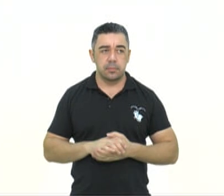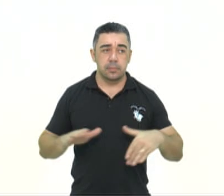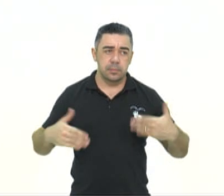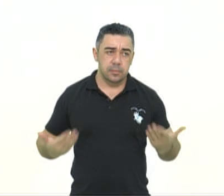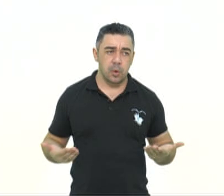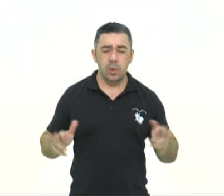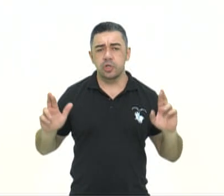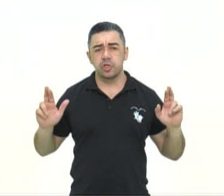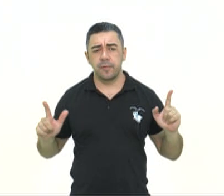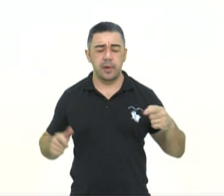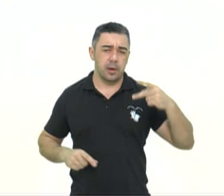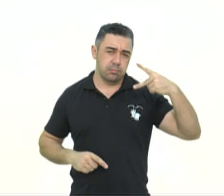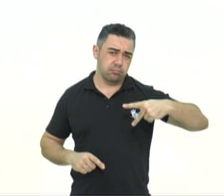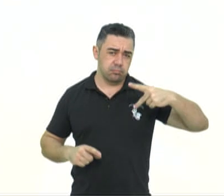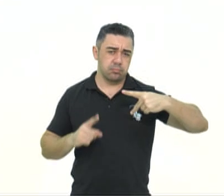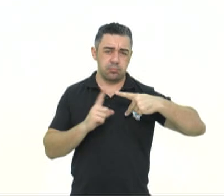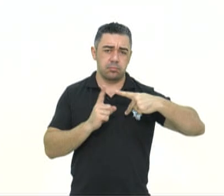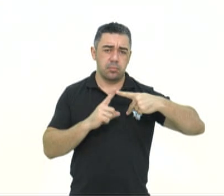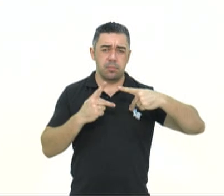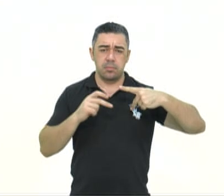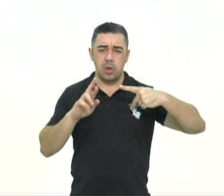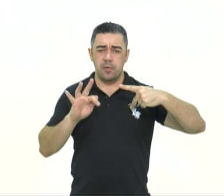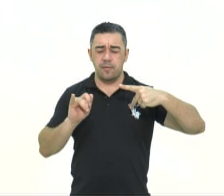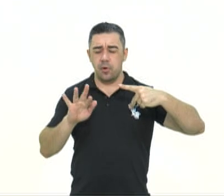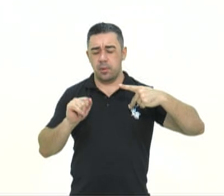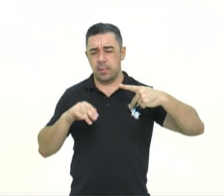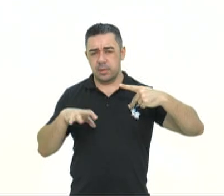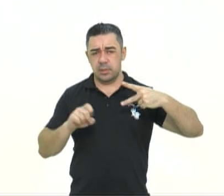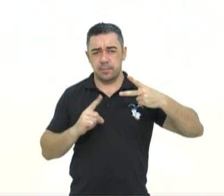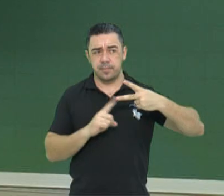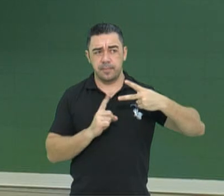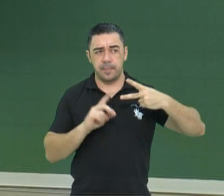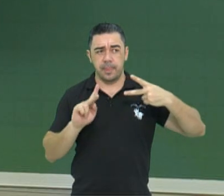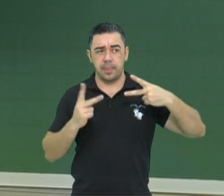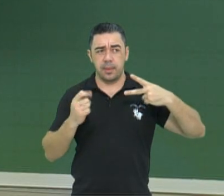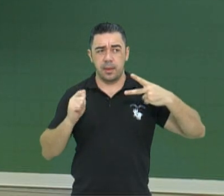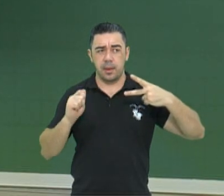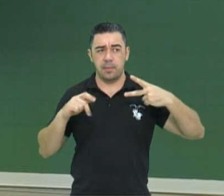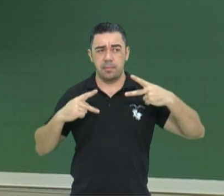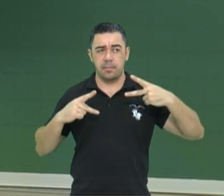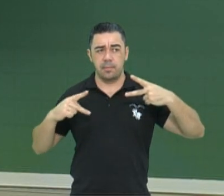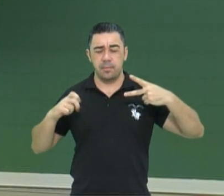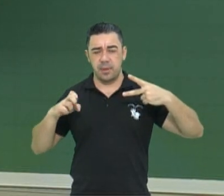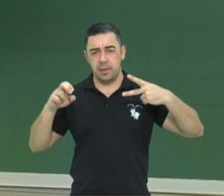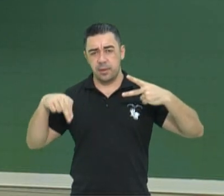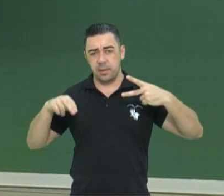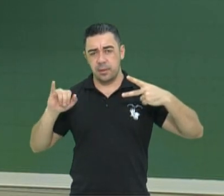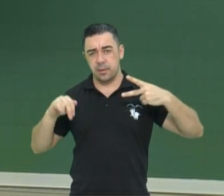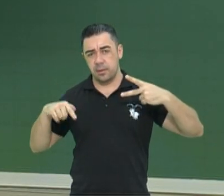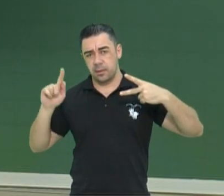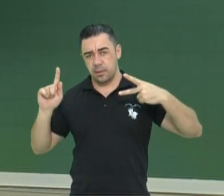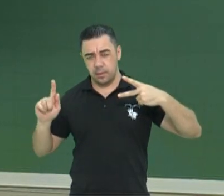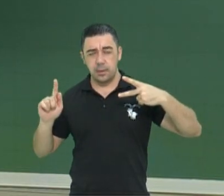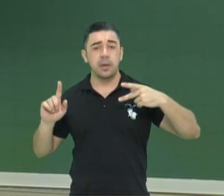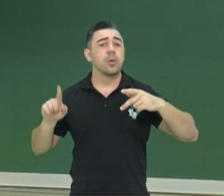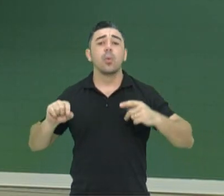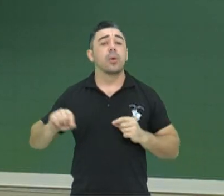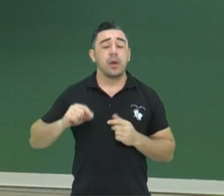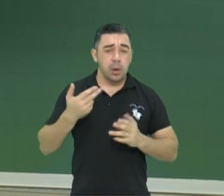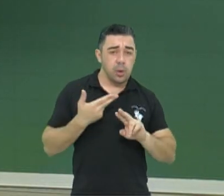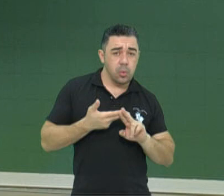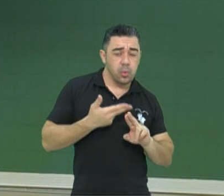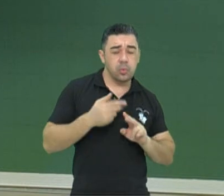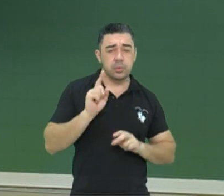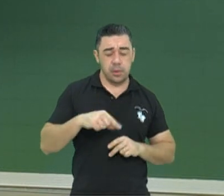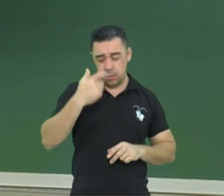Então, qual a diferença da performance e do happening? Vamos olhar aqui. Performance é a atuação do artista na construção da obra fazendo uso da interação de linguagens. Ou